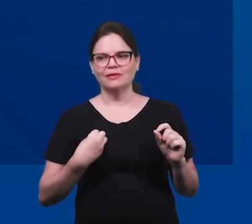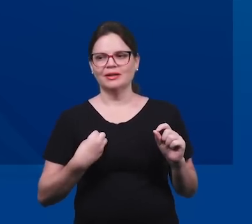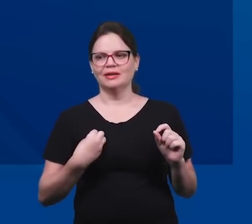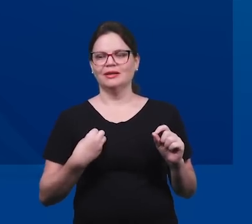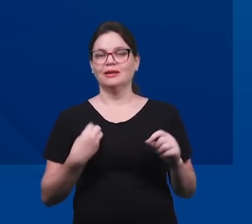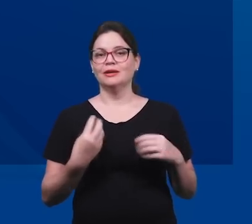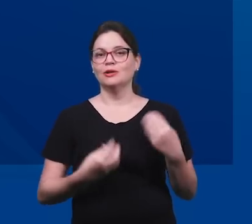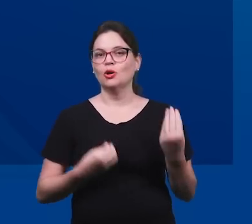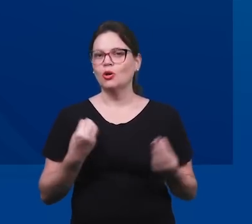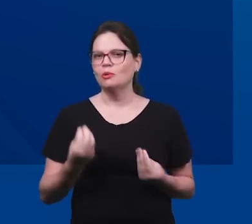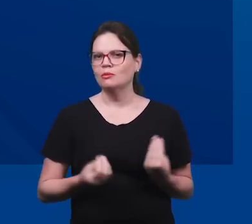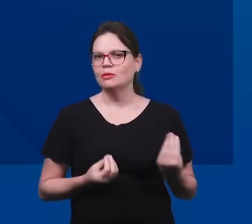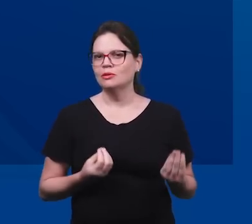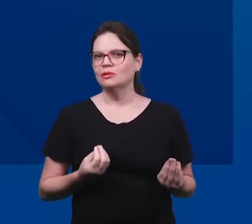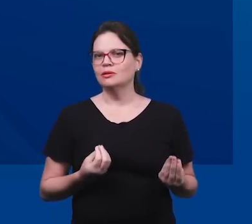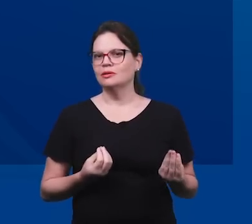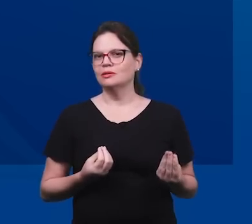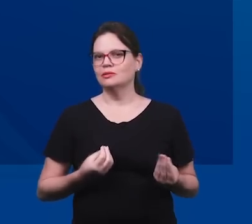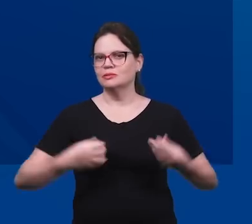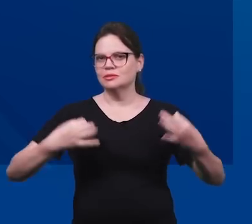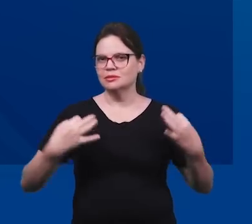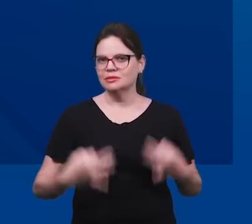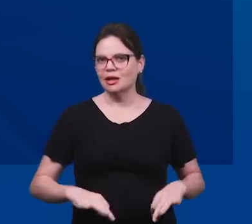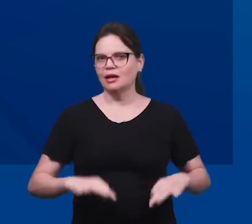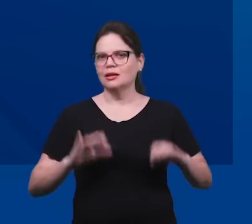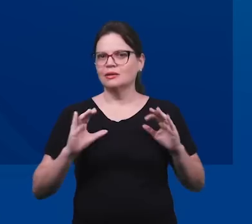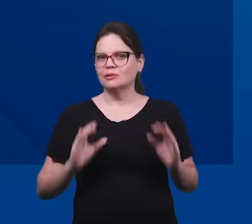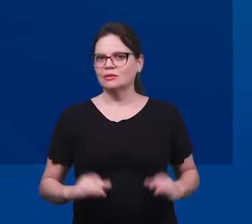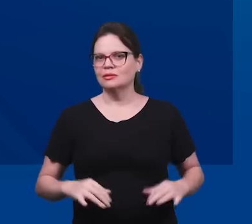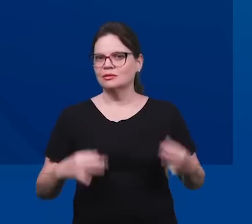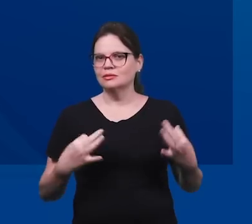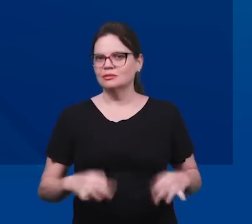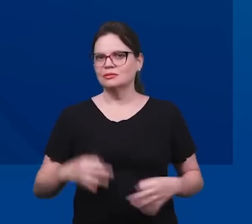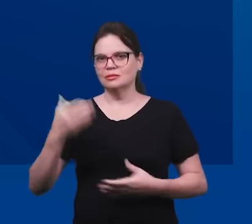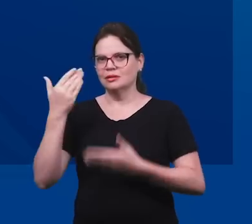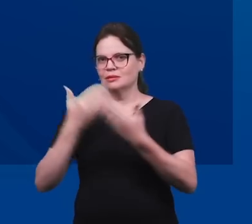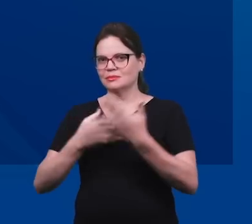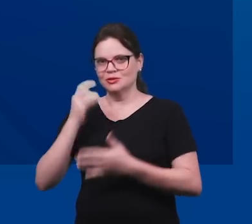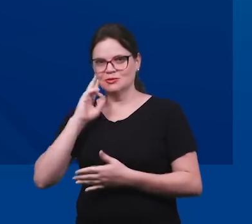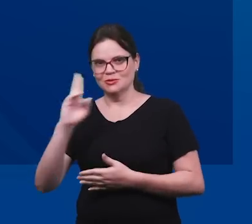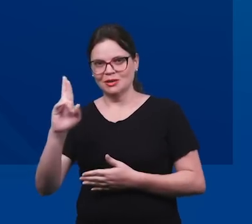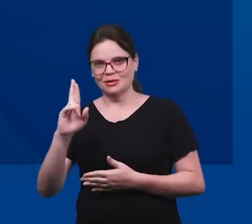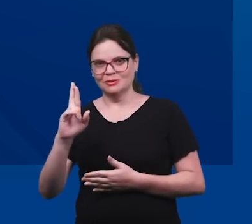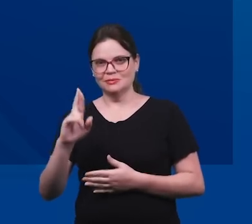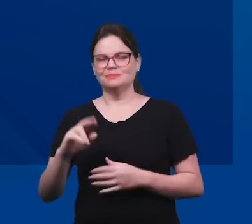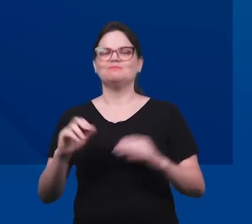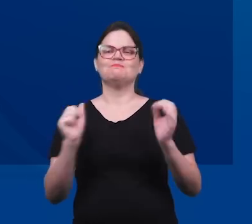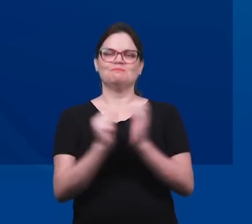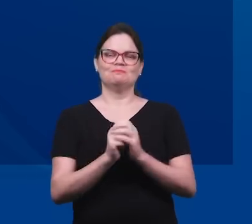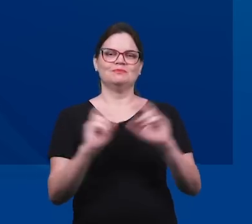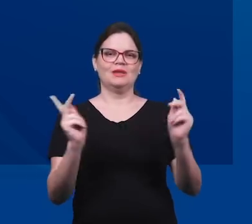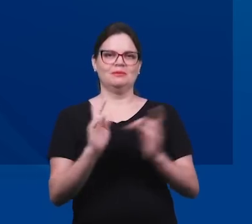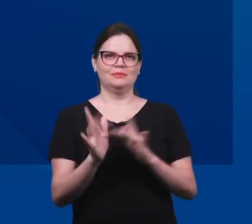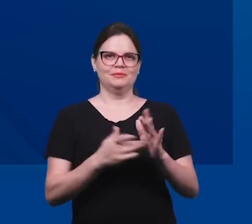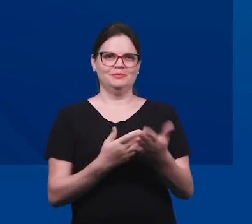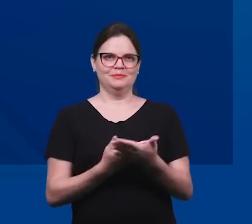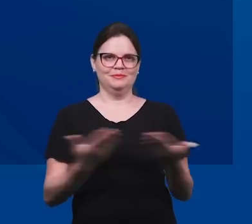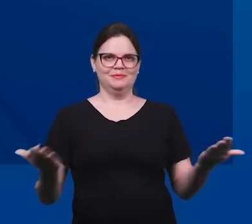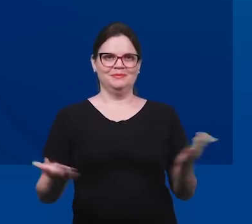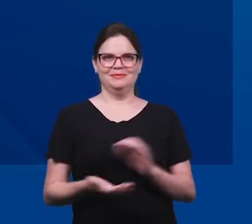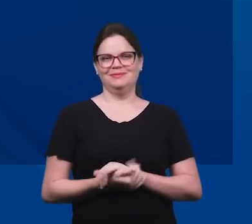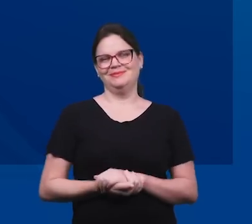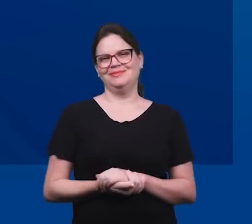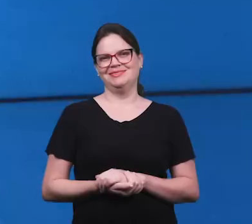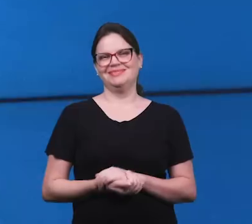viver de maneira correta diante do Senhor. A paz do Senhor Jesus. A paz do